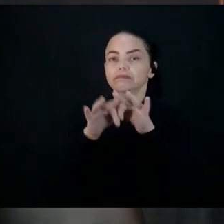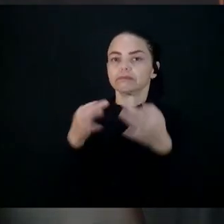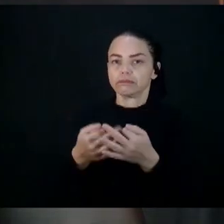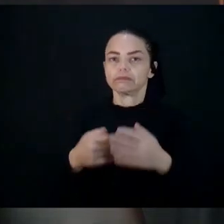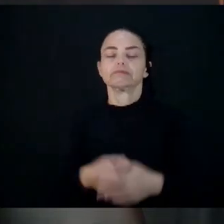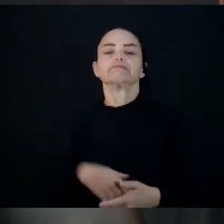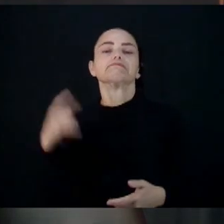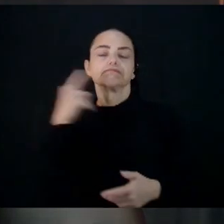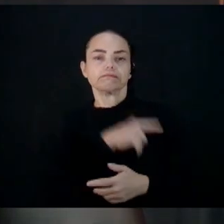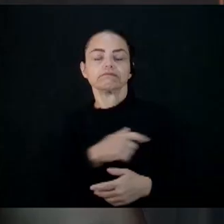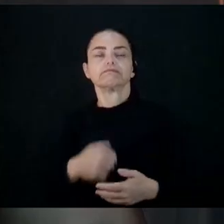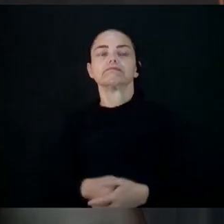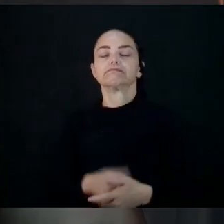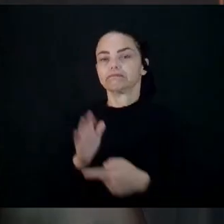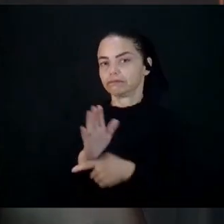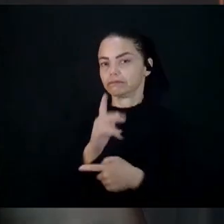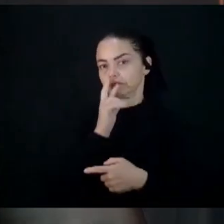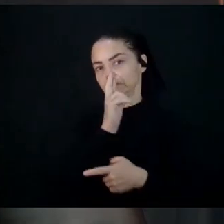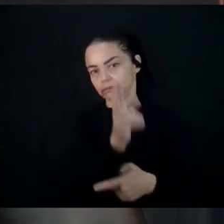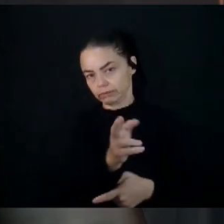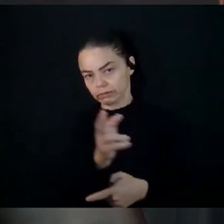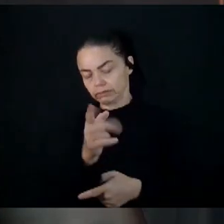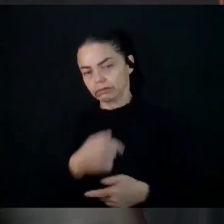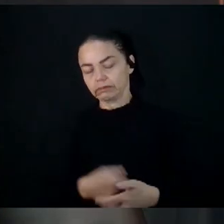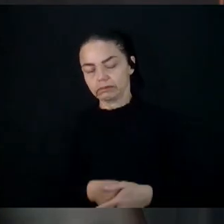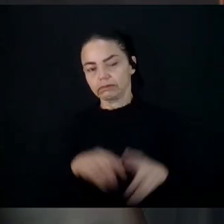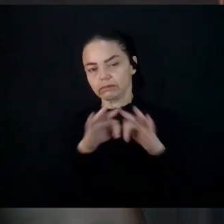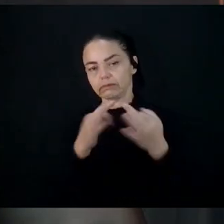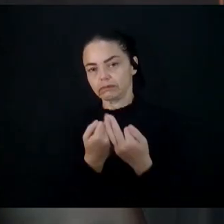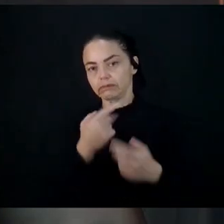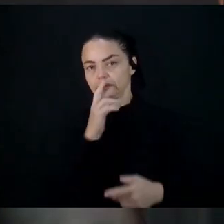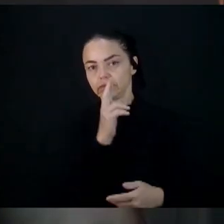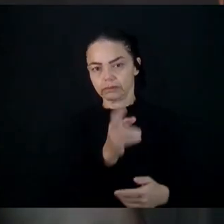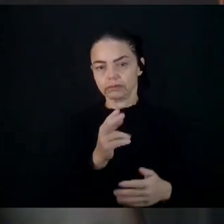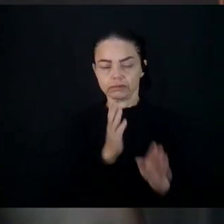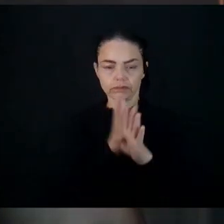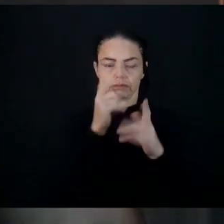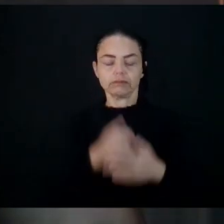consegue ajudar a pessoa e os familiares, né, a identificarem se isso